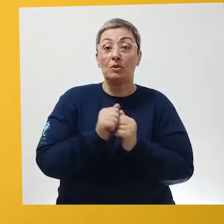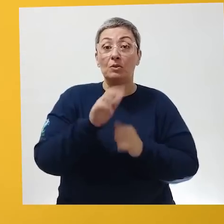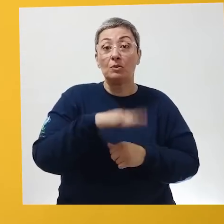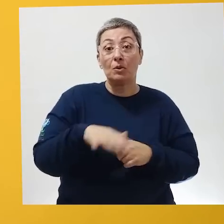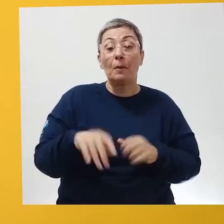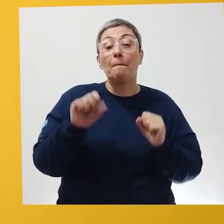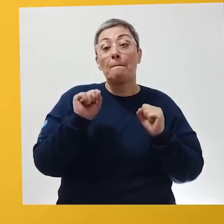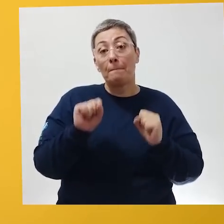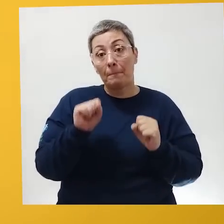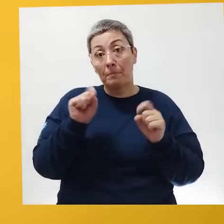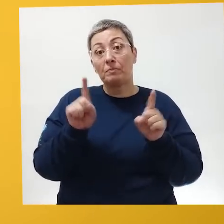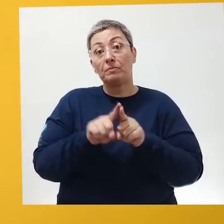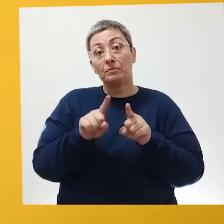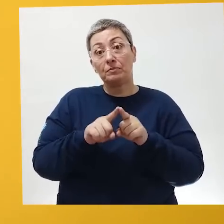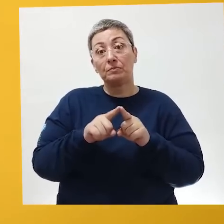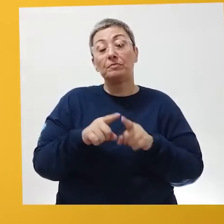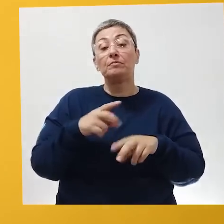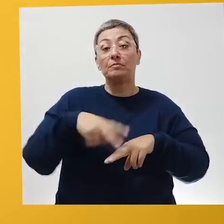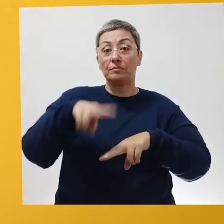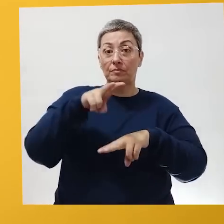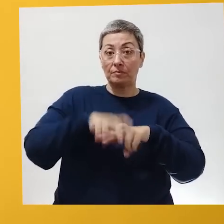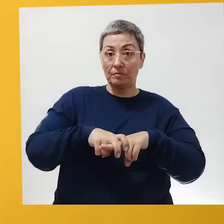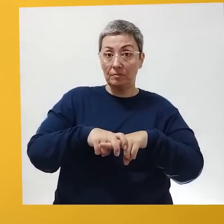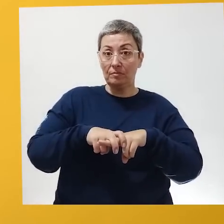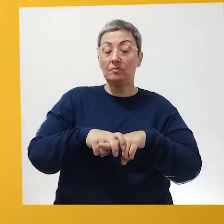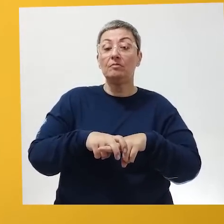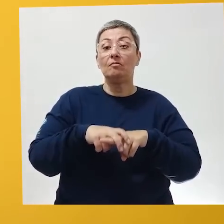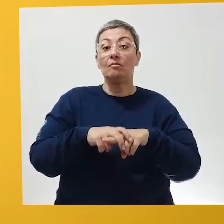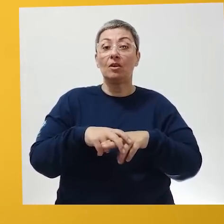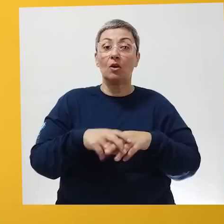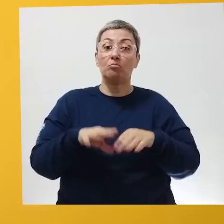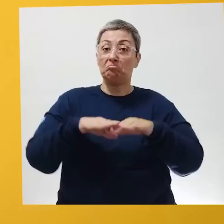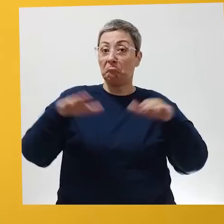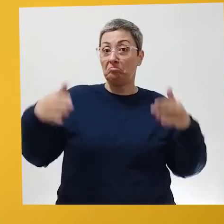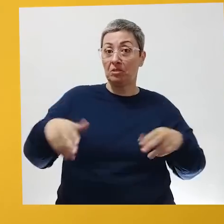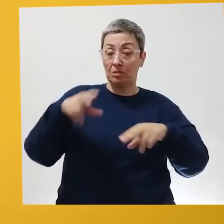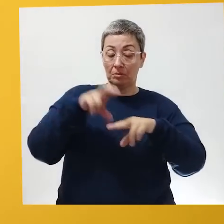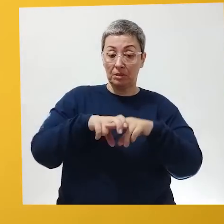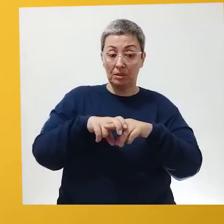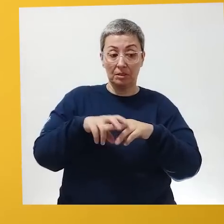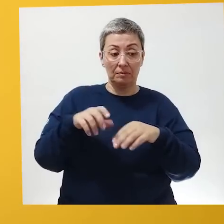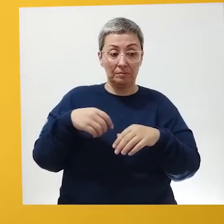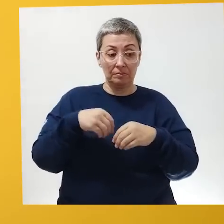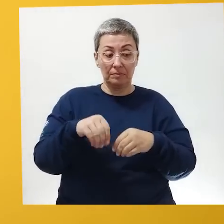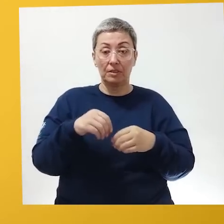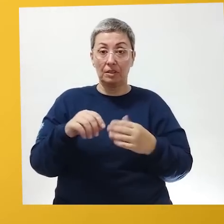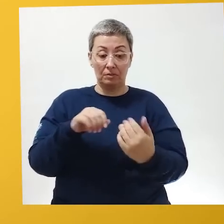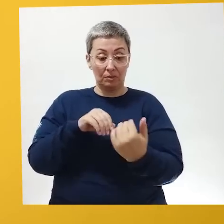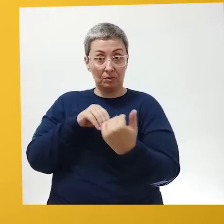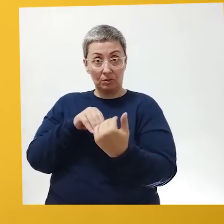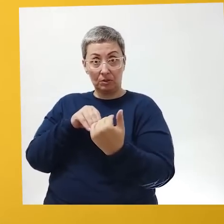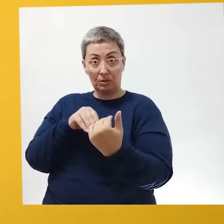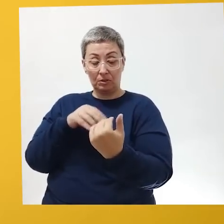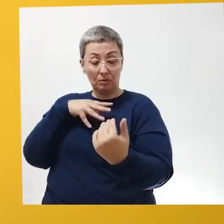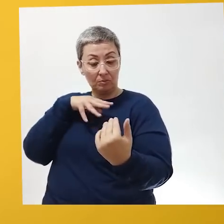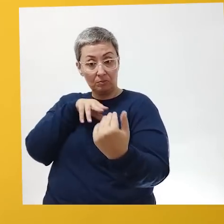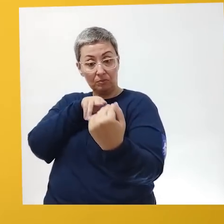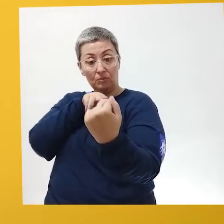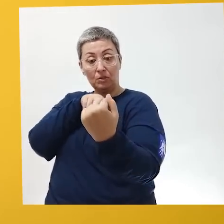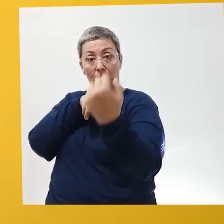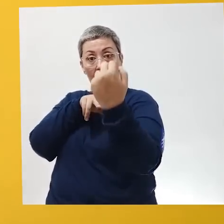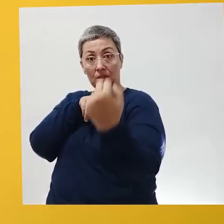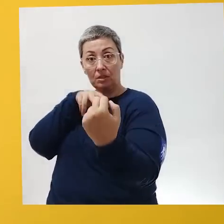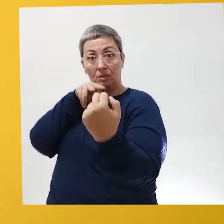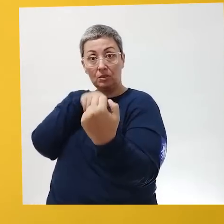podemos também sentar a criança na cadeira, na mesa e colocar o tênis voltado para a criança, de frente para a